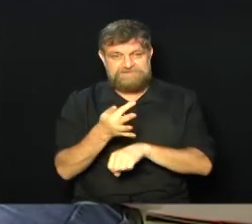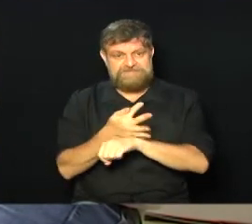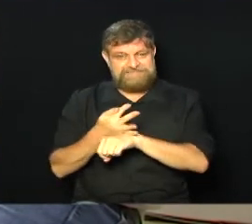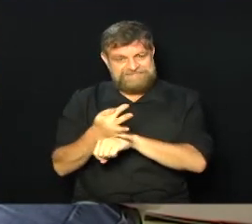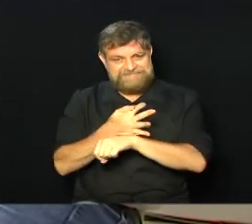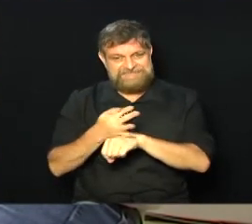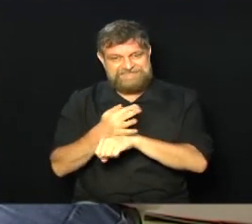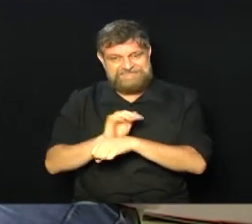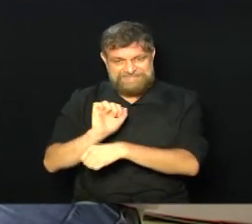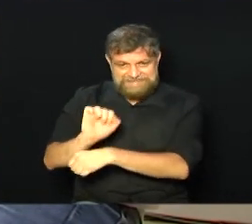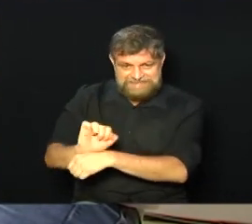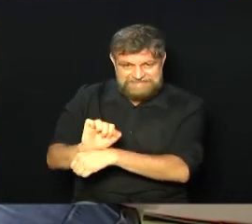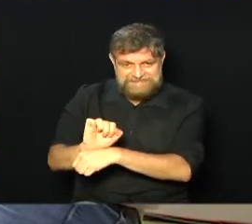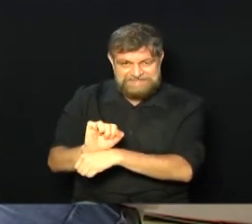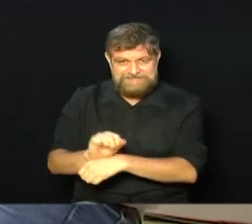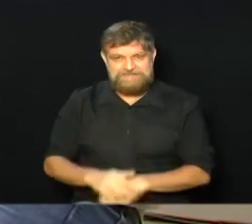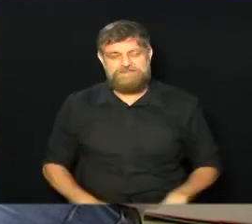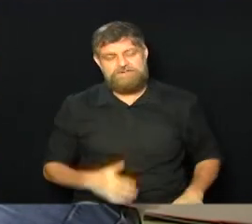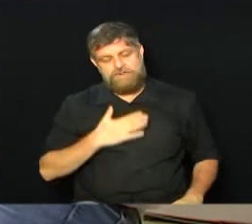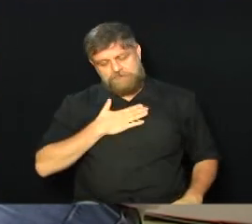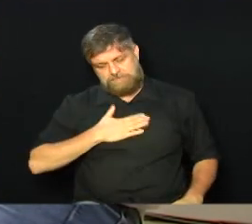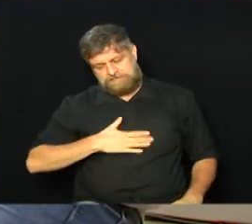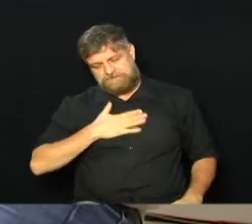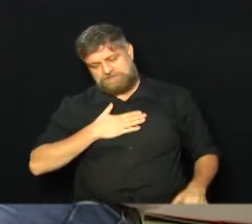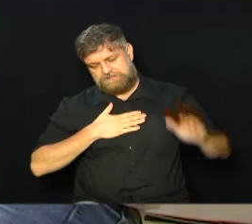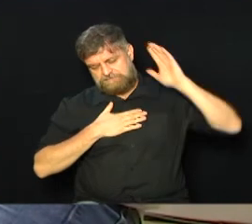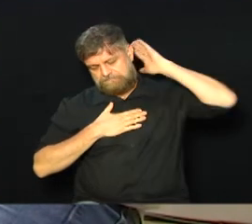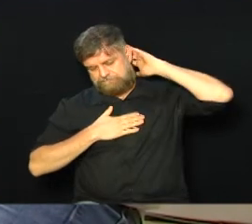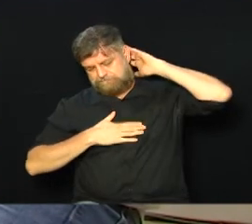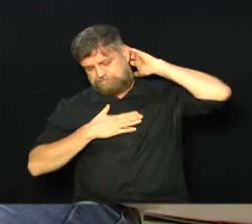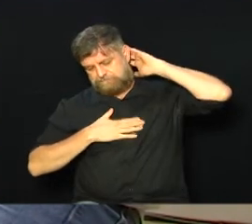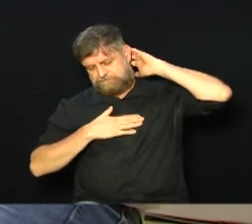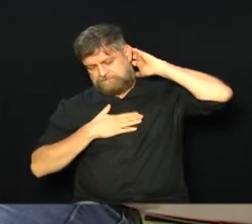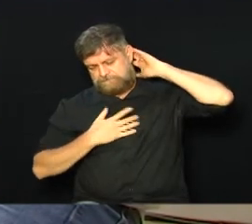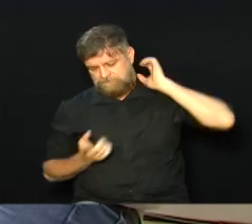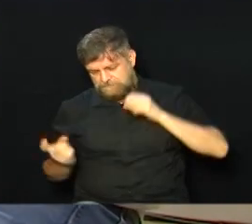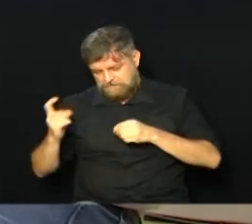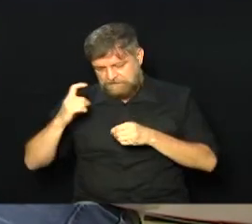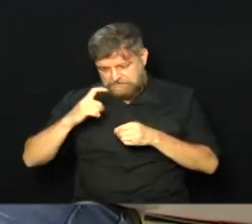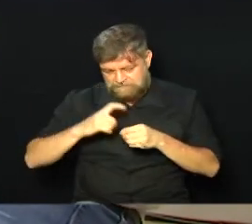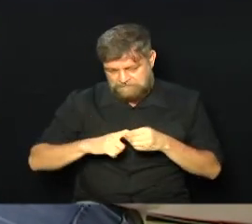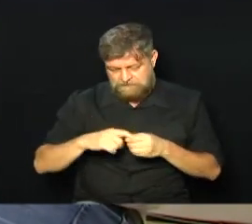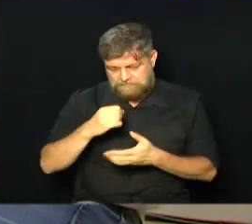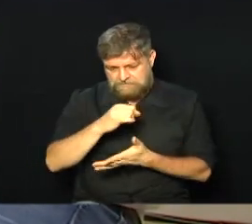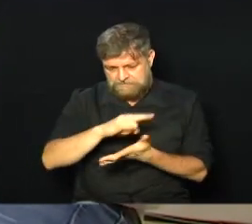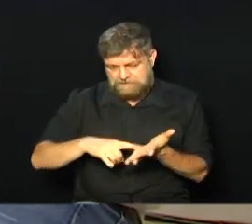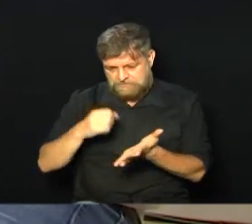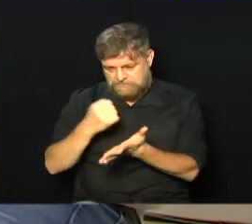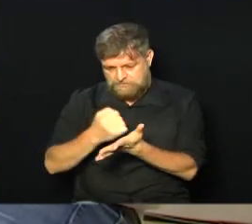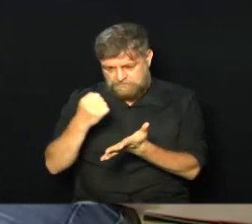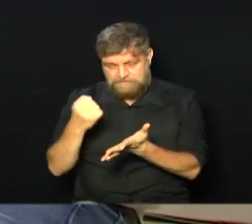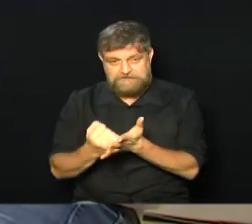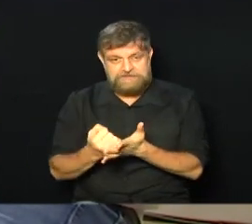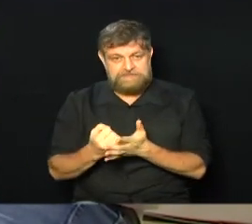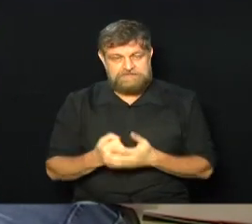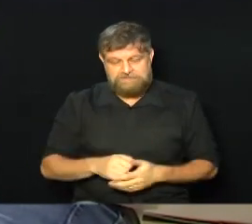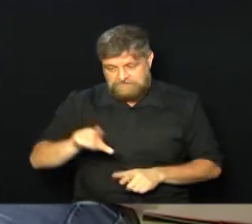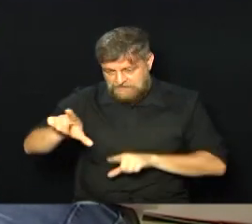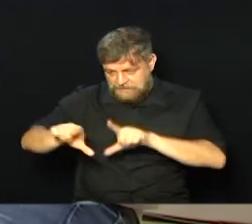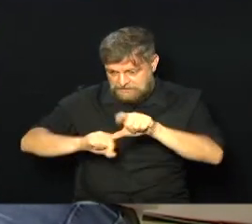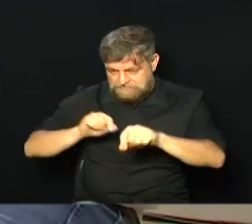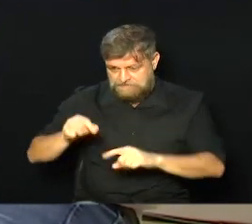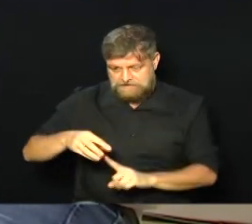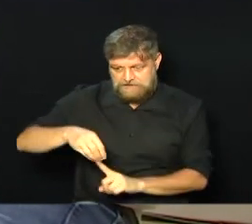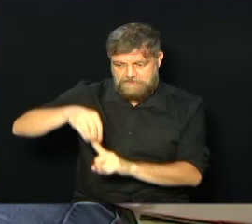Mas bom descanso aí para você, retorna, que consiga renovar esse contrato aí, possa revelar muitos jogadores